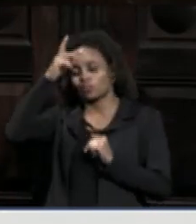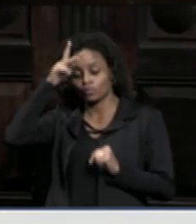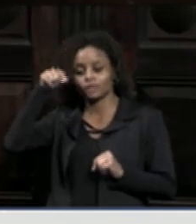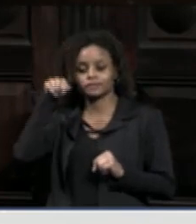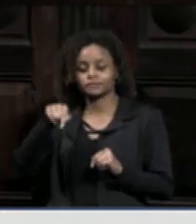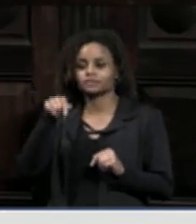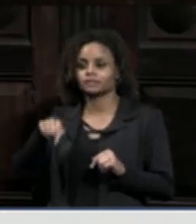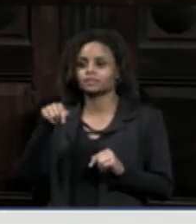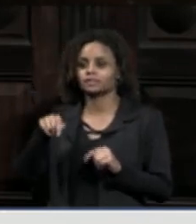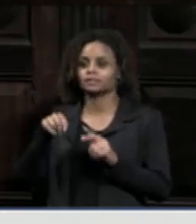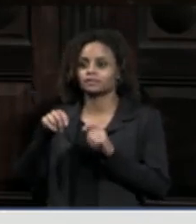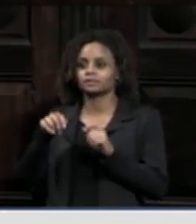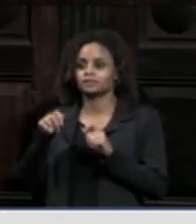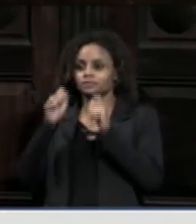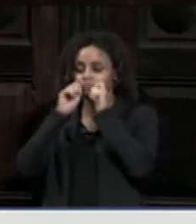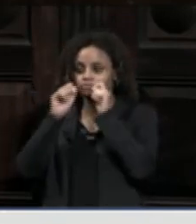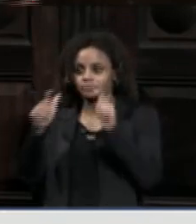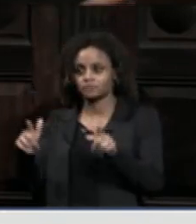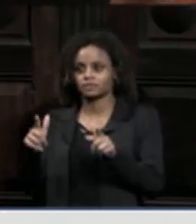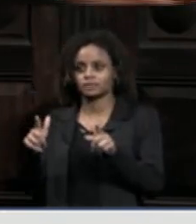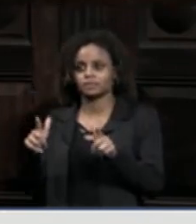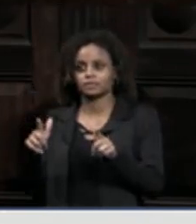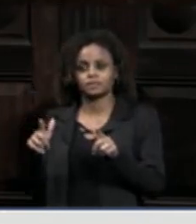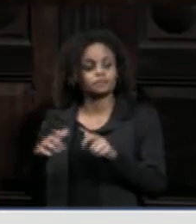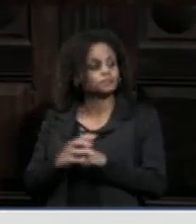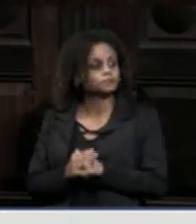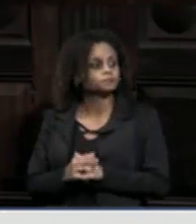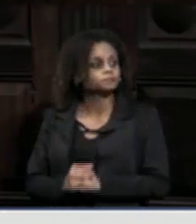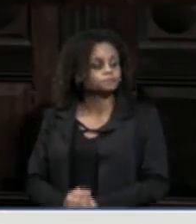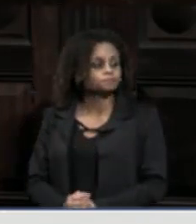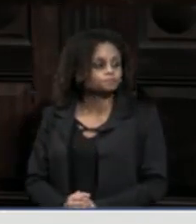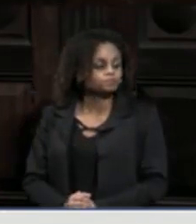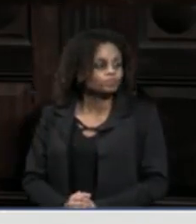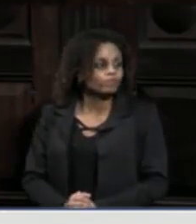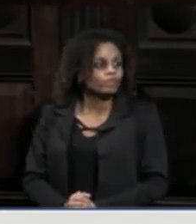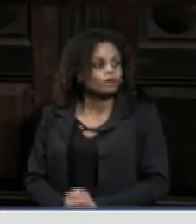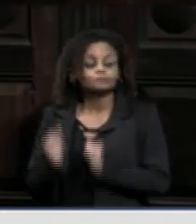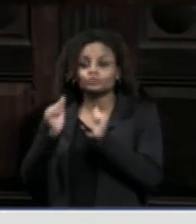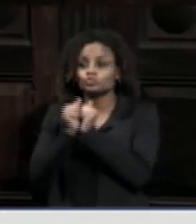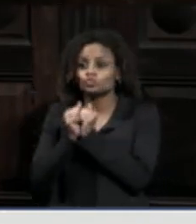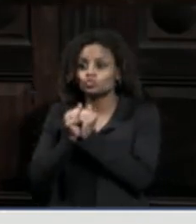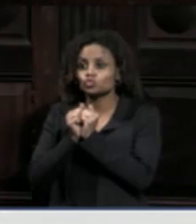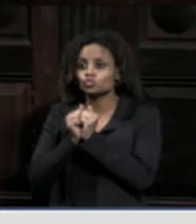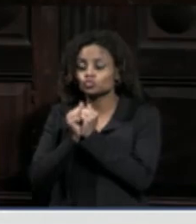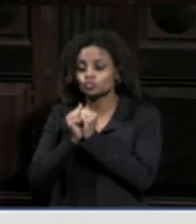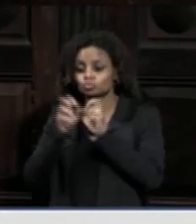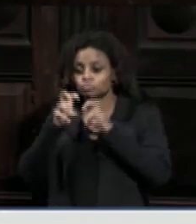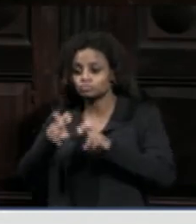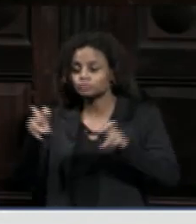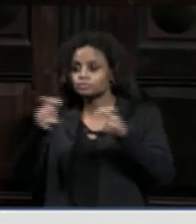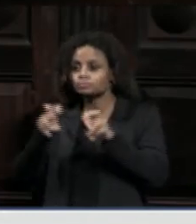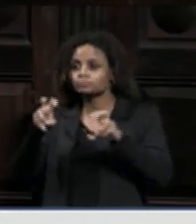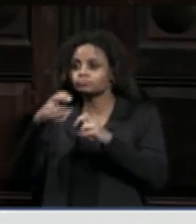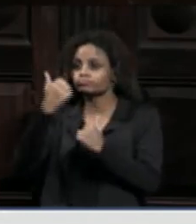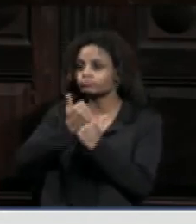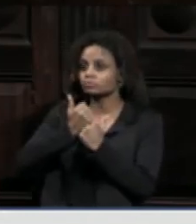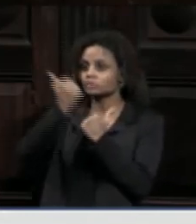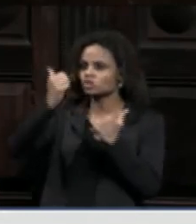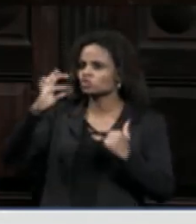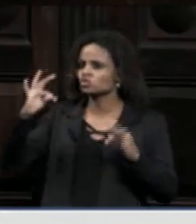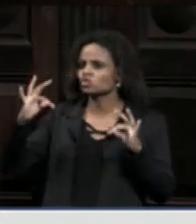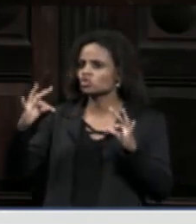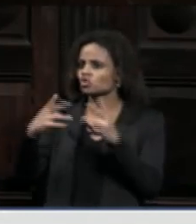aqui no auditório Nelson Carneiro, com a presença de representações de todas as